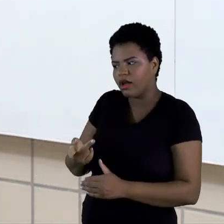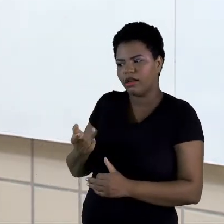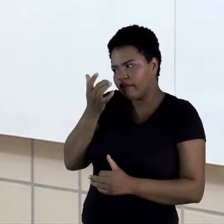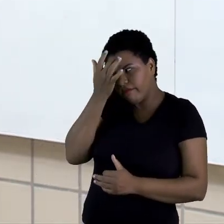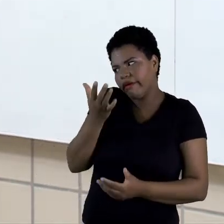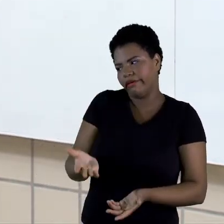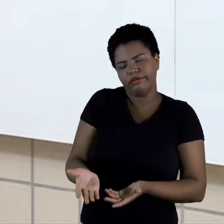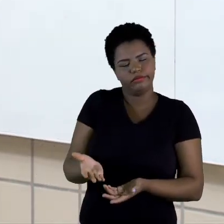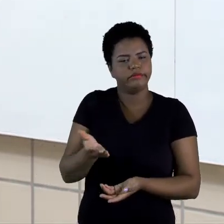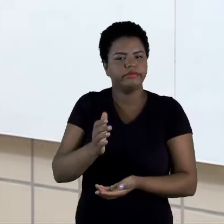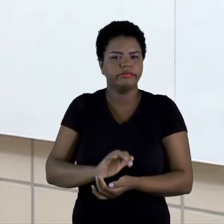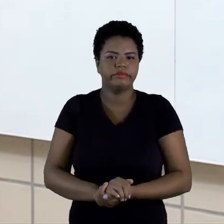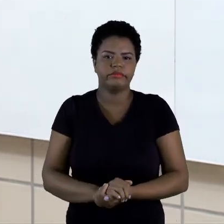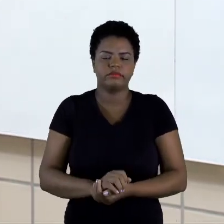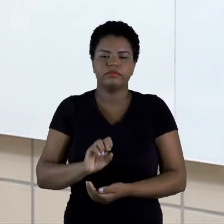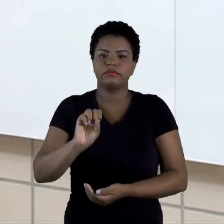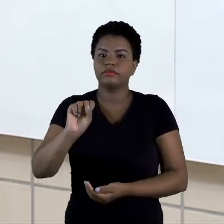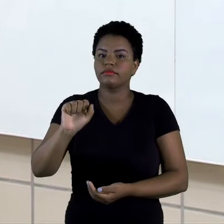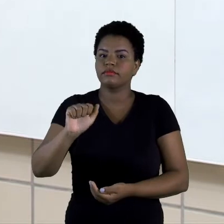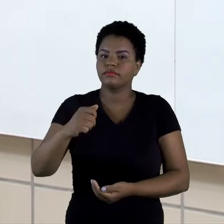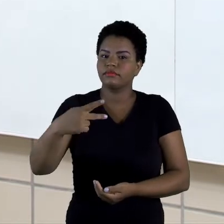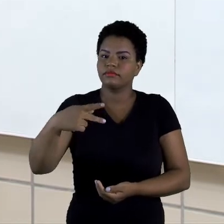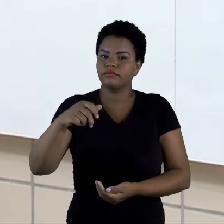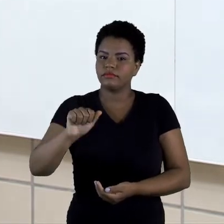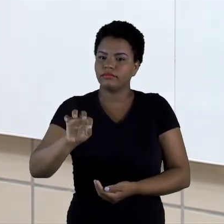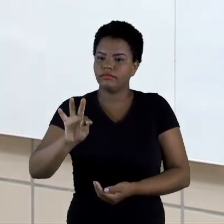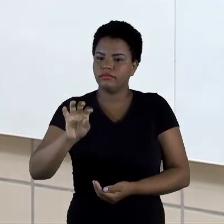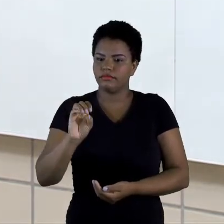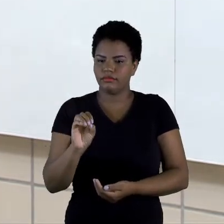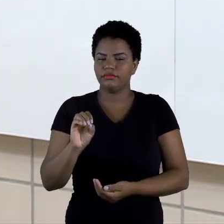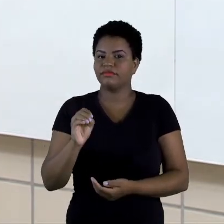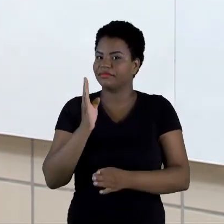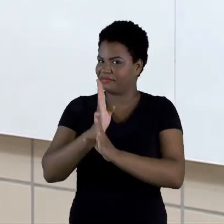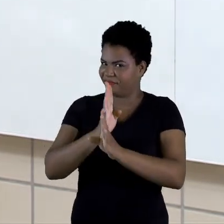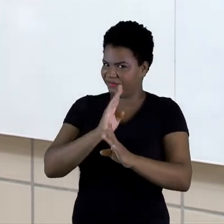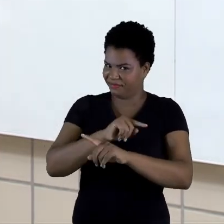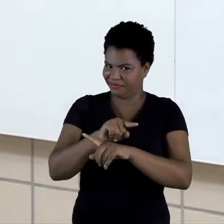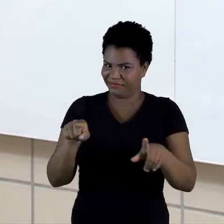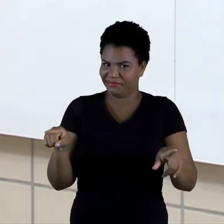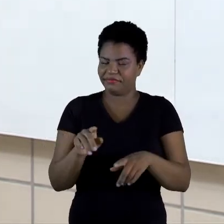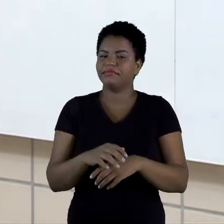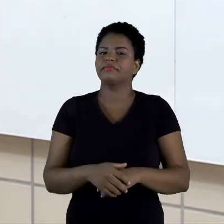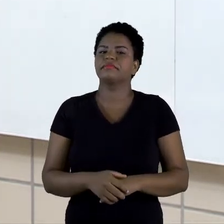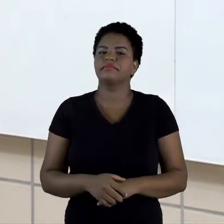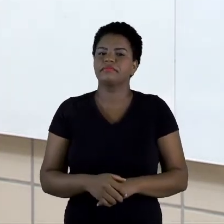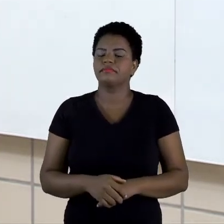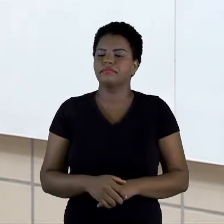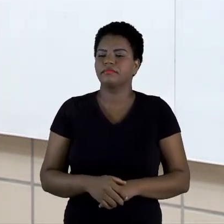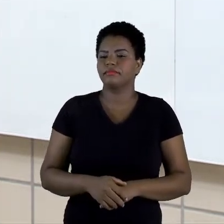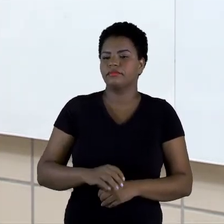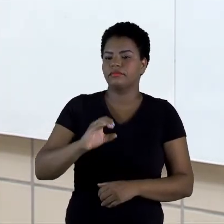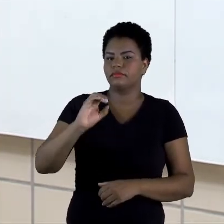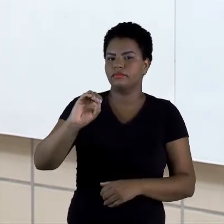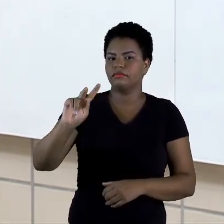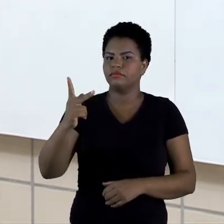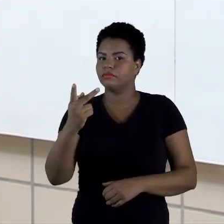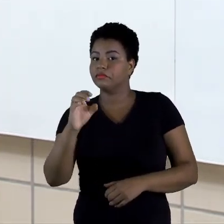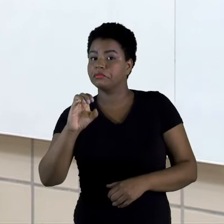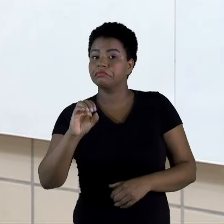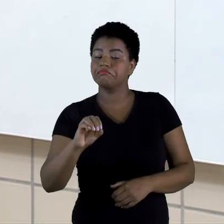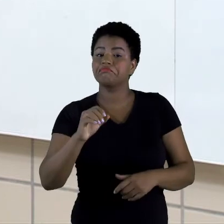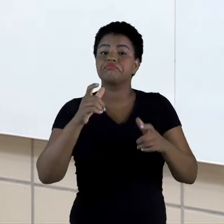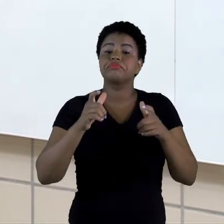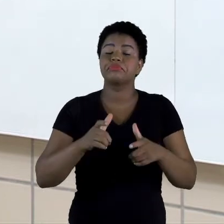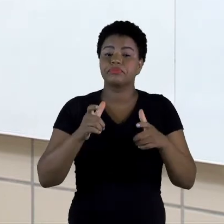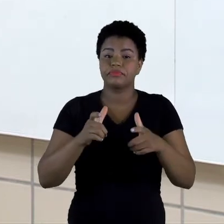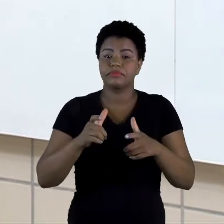Sapa. Está onde? Descobre aí. Olho. O olho está onde? Olha